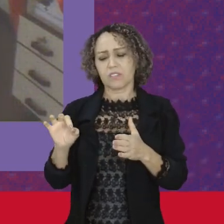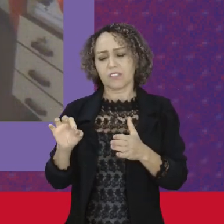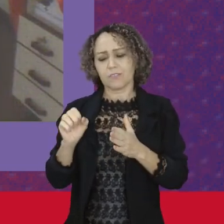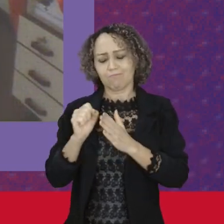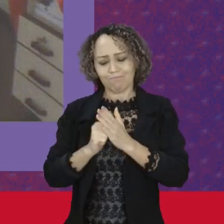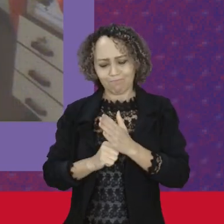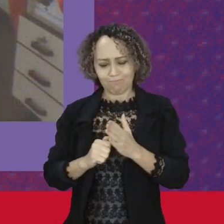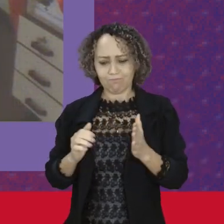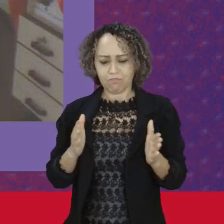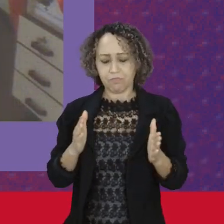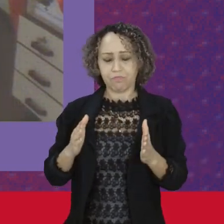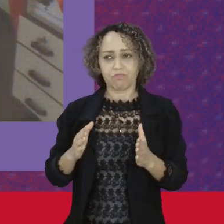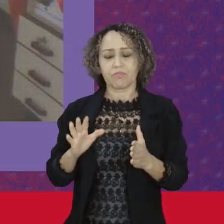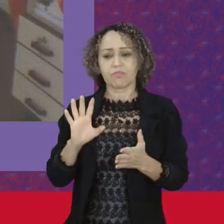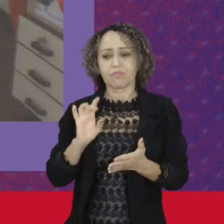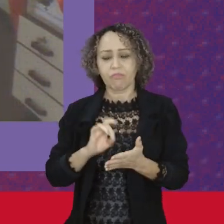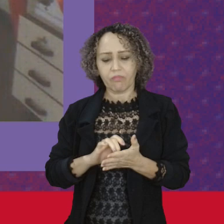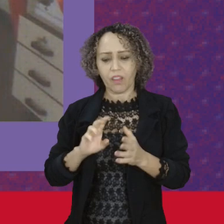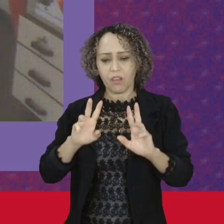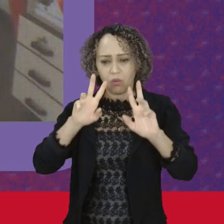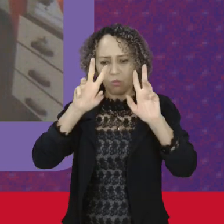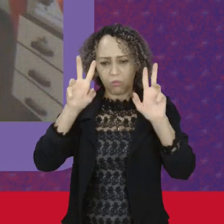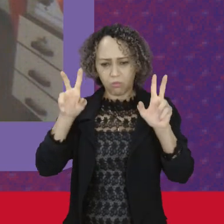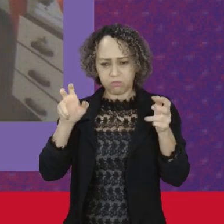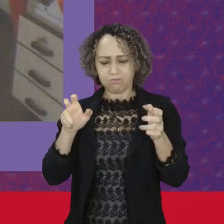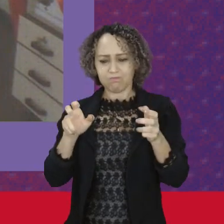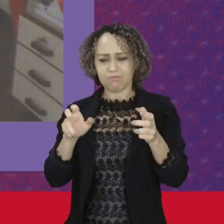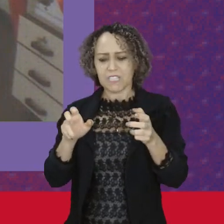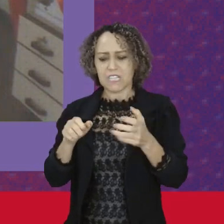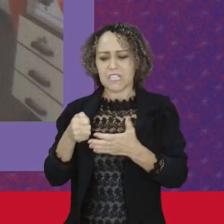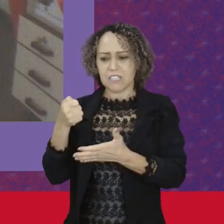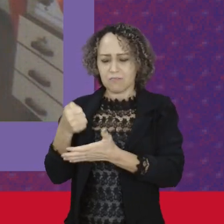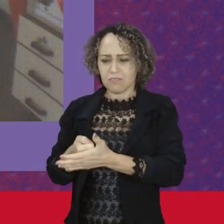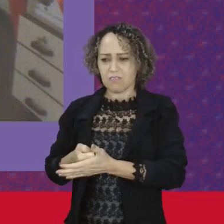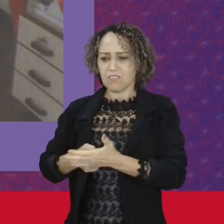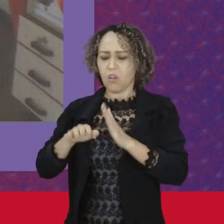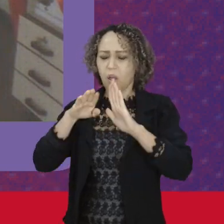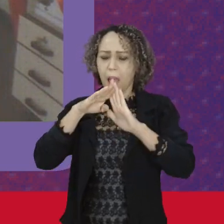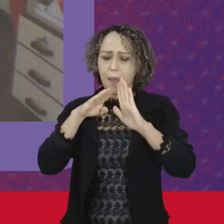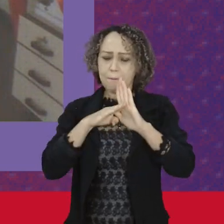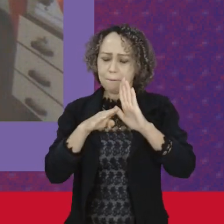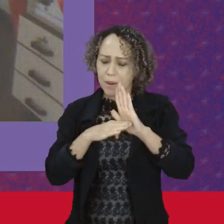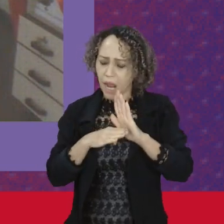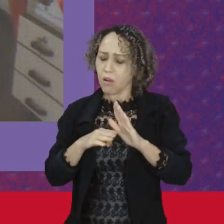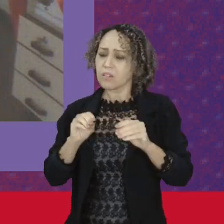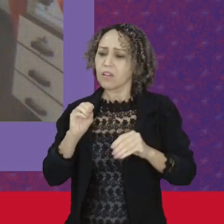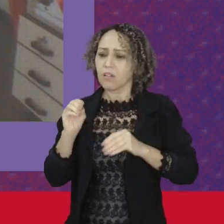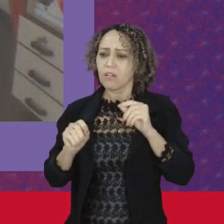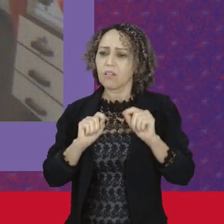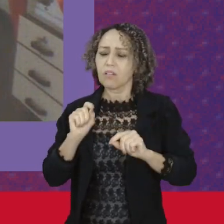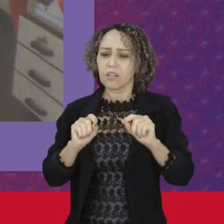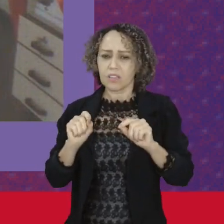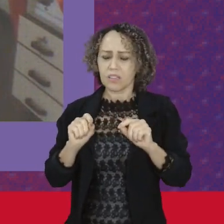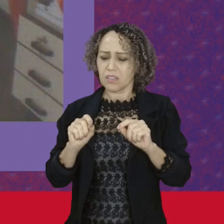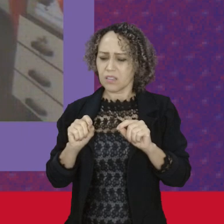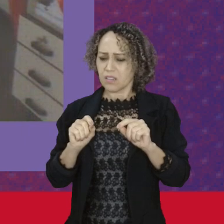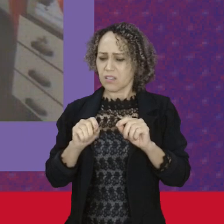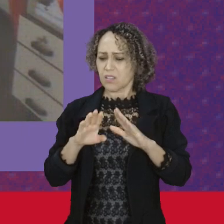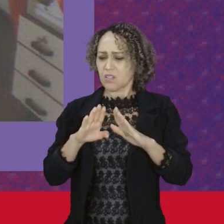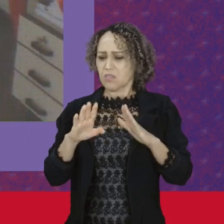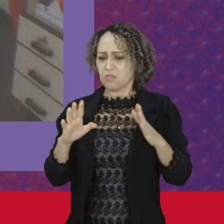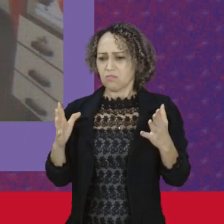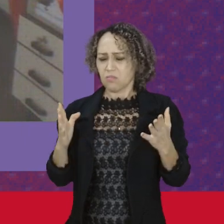as bandeiras que são defendidas, e as pautas, é sempre muito carregado